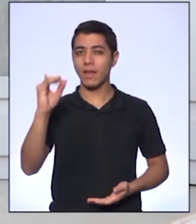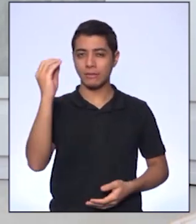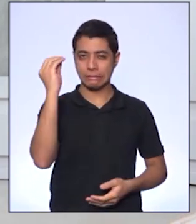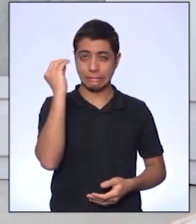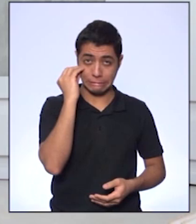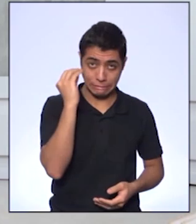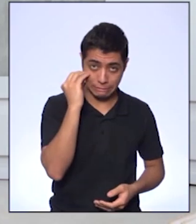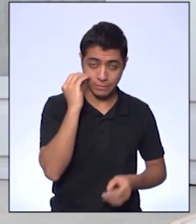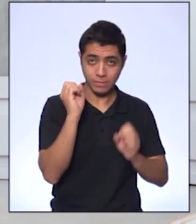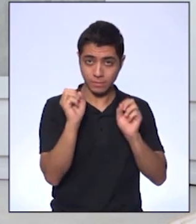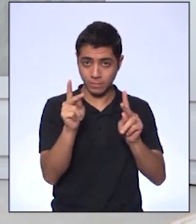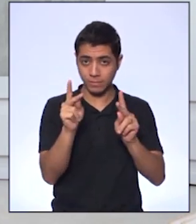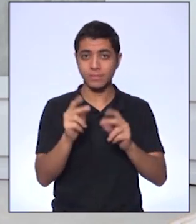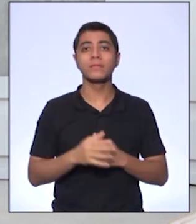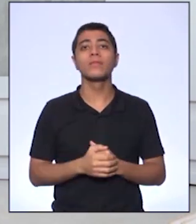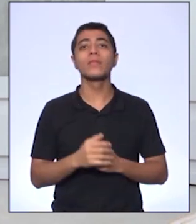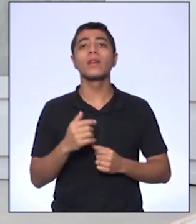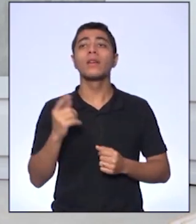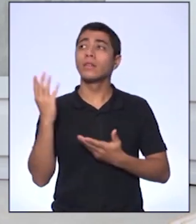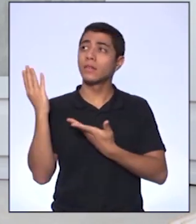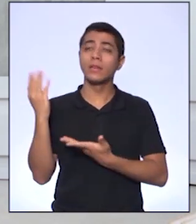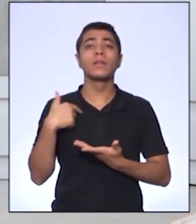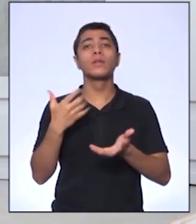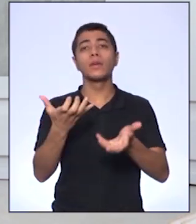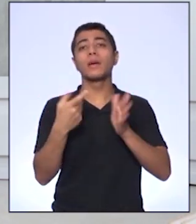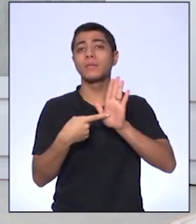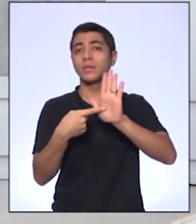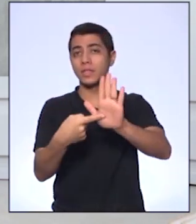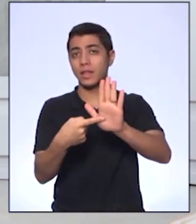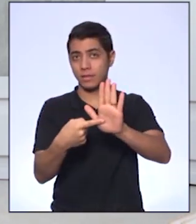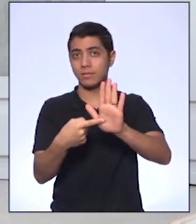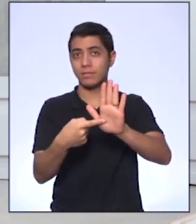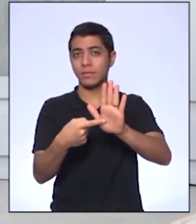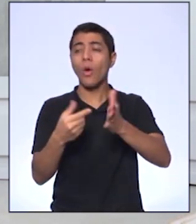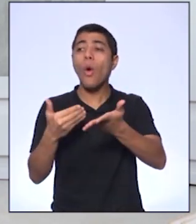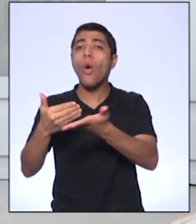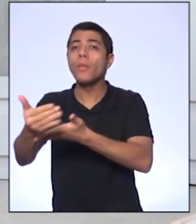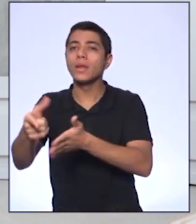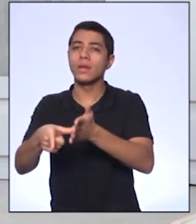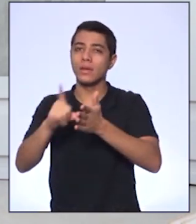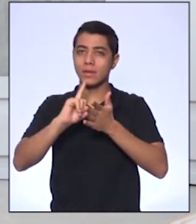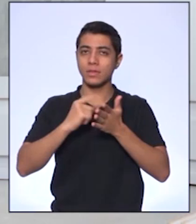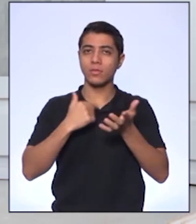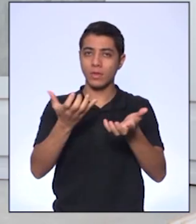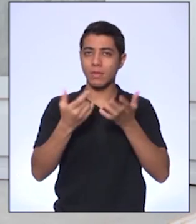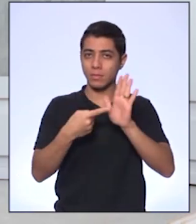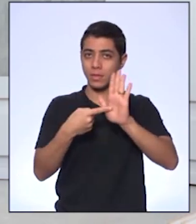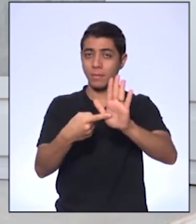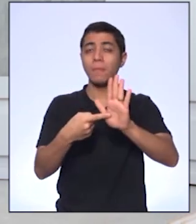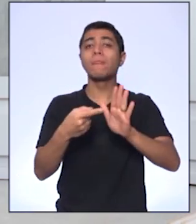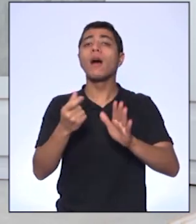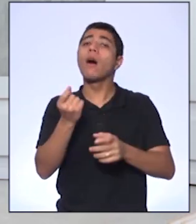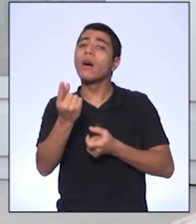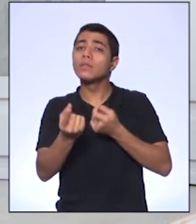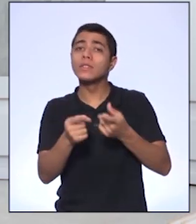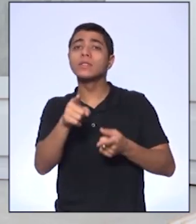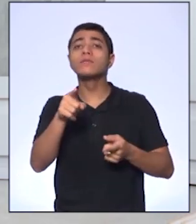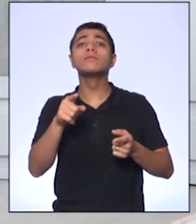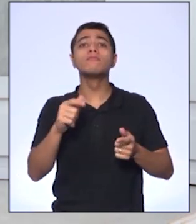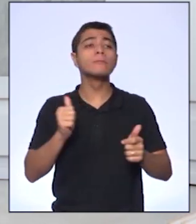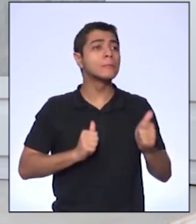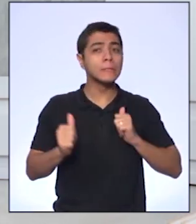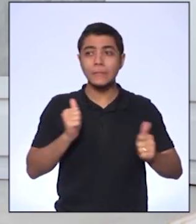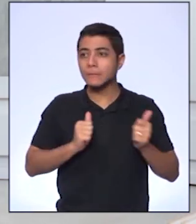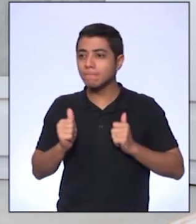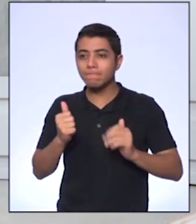mostrar antes da gente começar, é que às vezes a gente fica naquela expectativa de que o texto vai trazer uma única função, mas